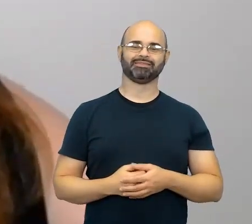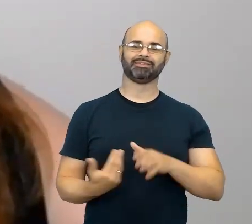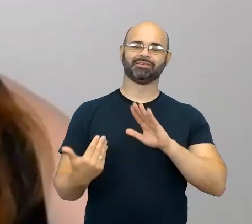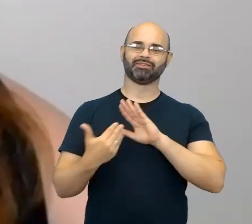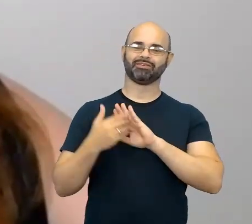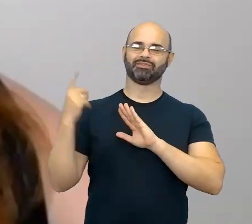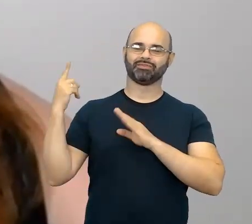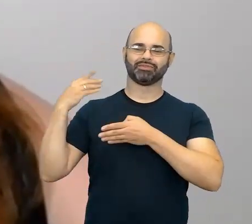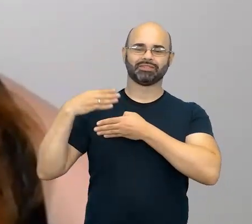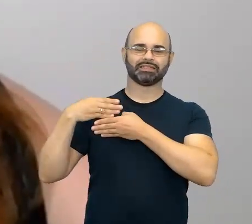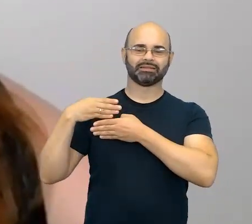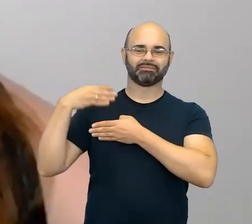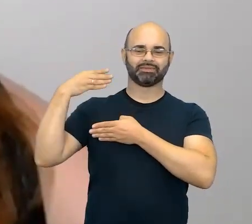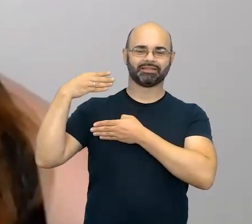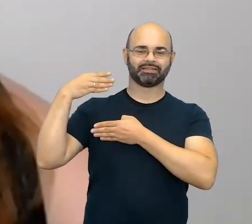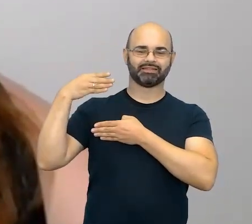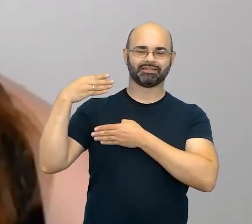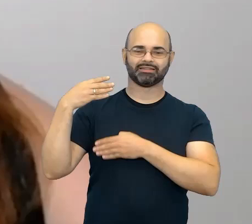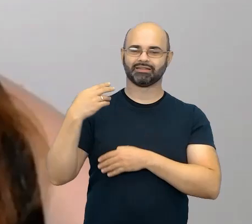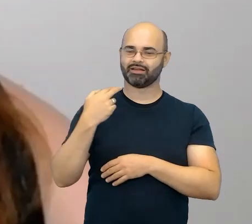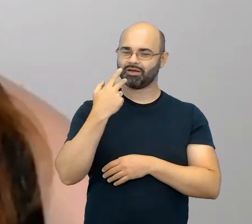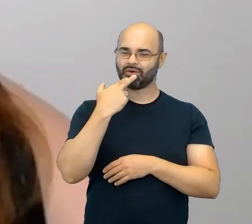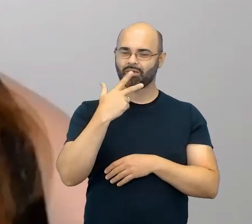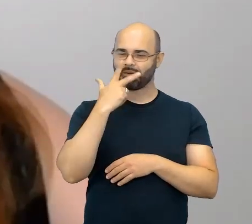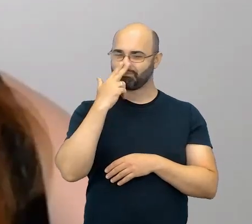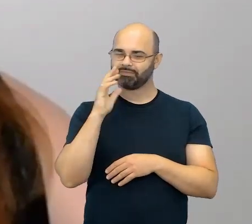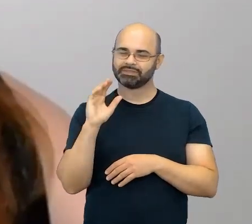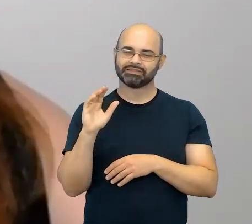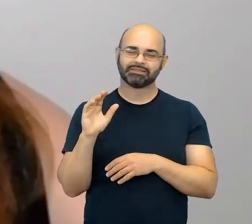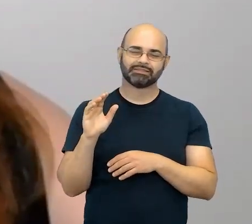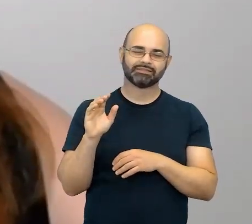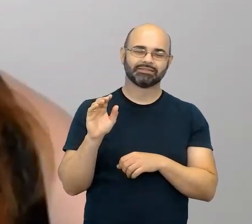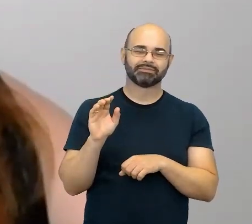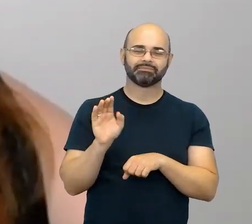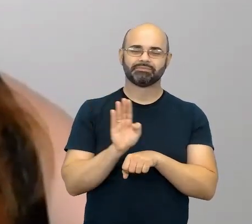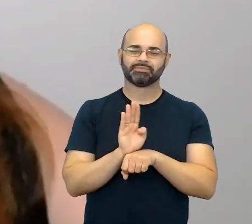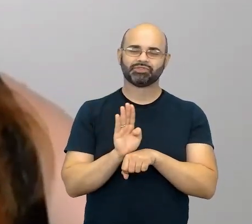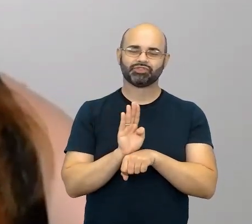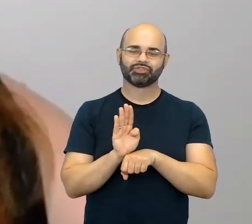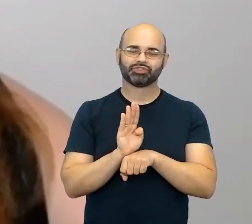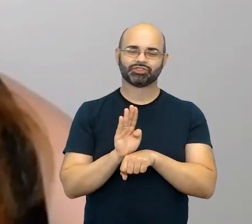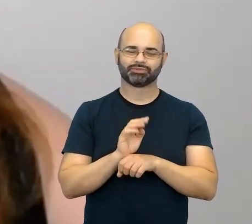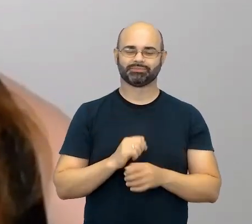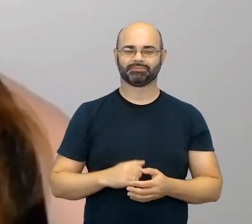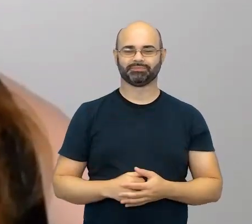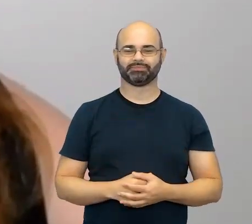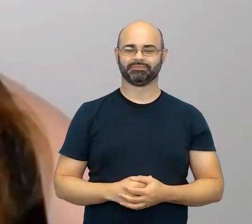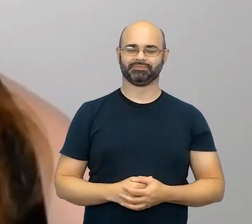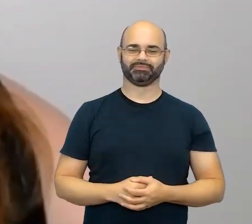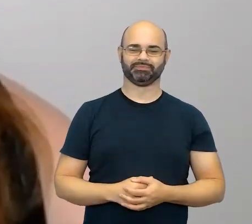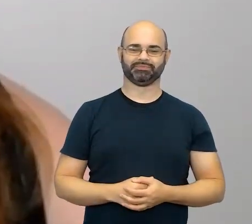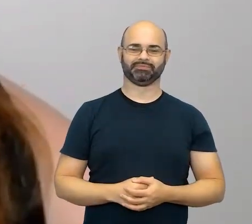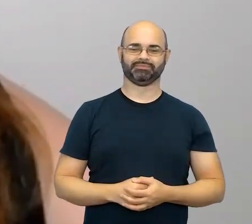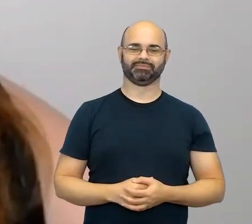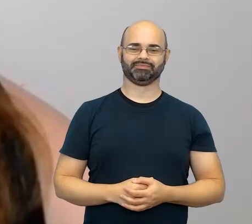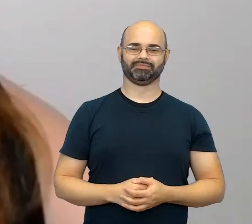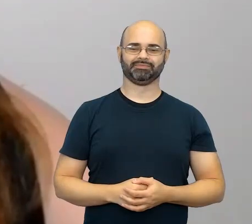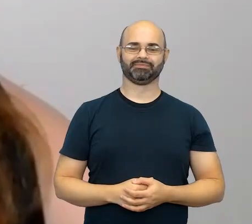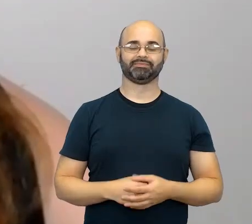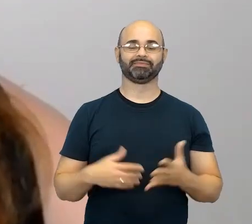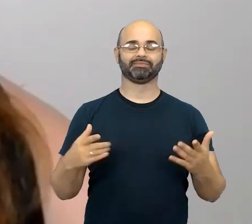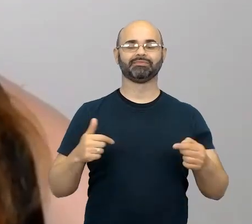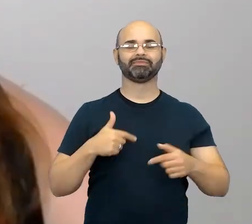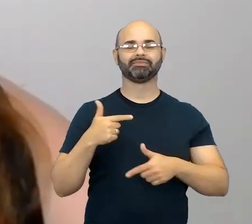tenho uma parede na cor palha, tá bem? Eu vou compartilhar com vocês, então, o